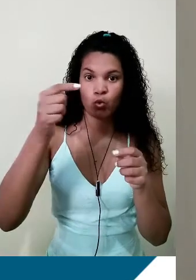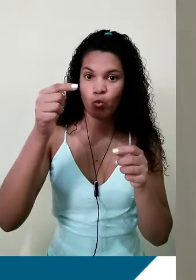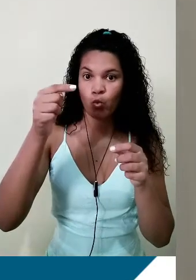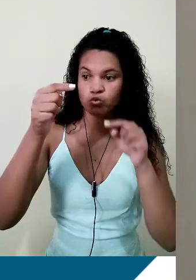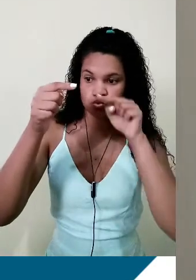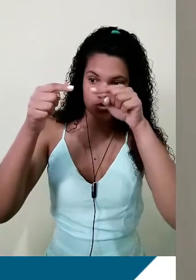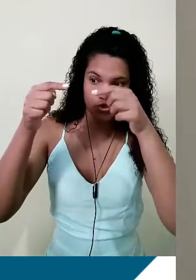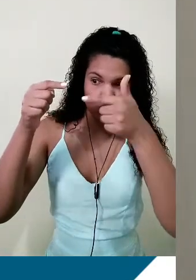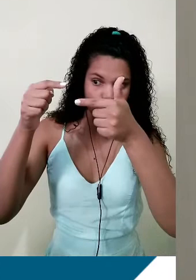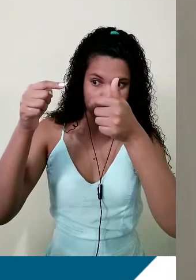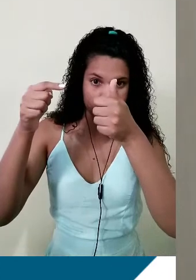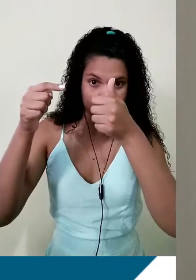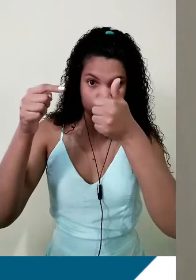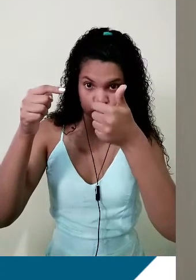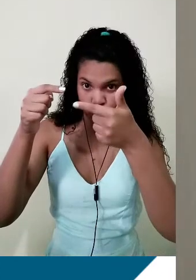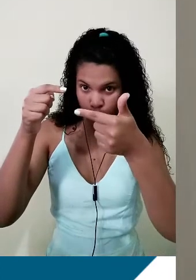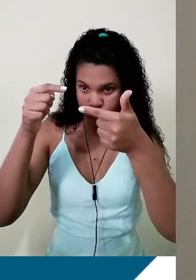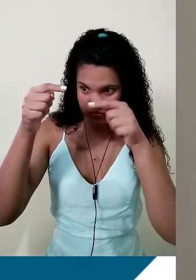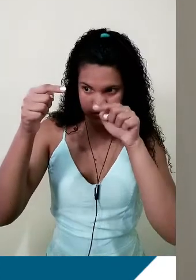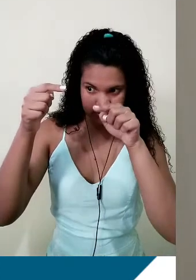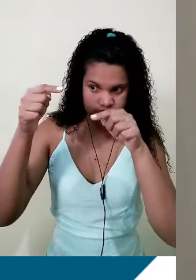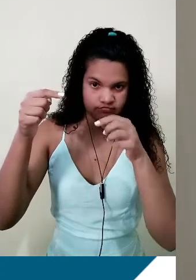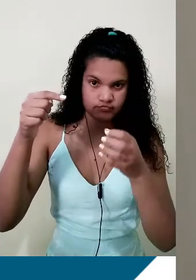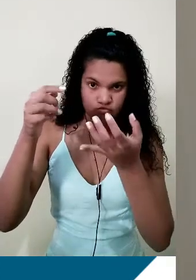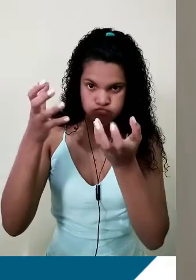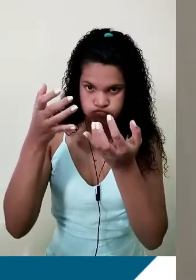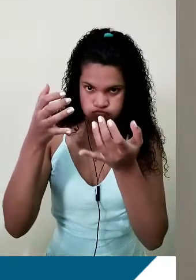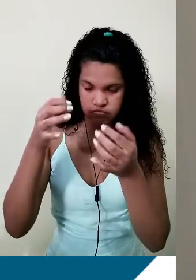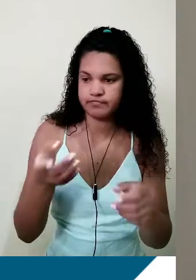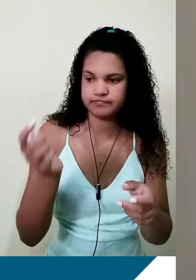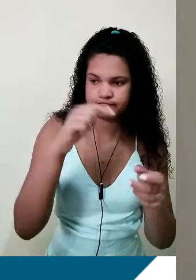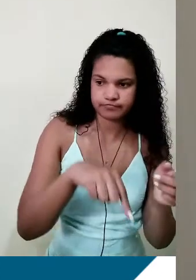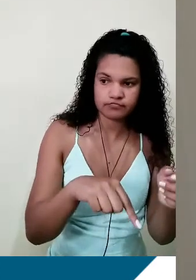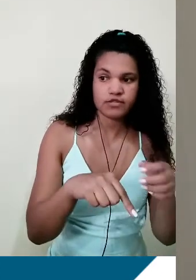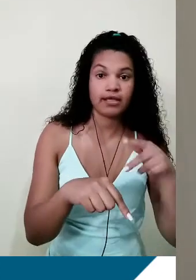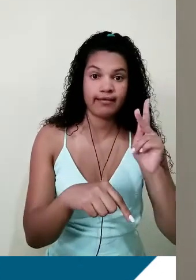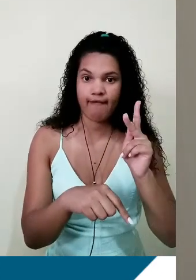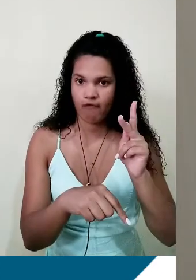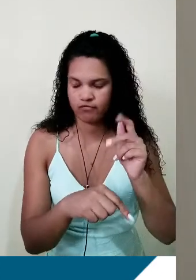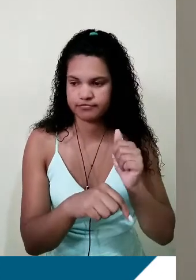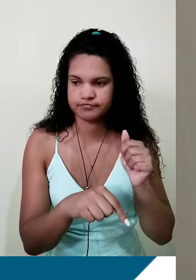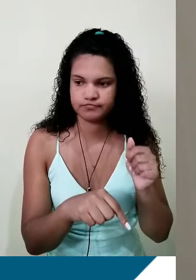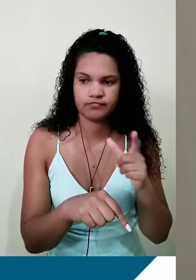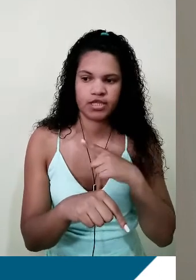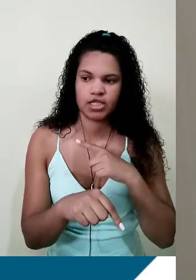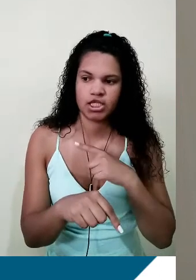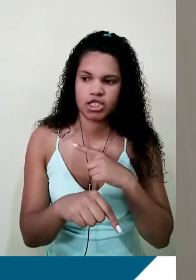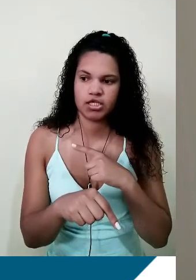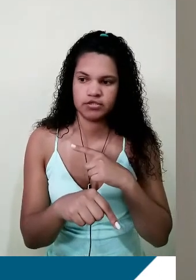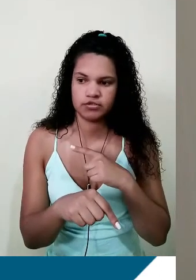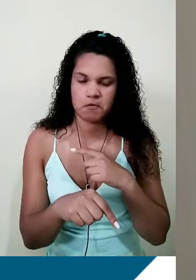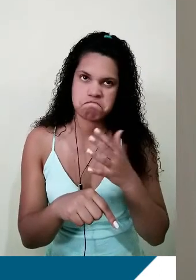212 graus Fahrenheit. E na escala Kelvin, nós temos aproximadamente o gelo derretendo